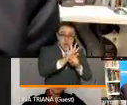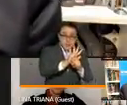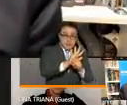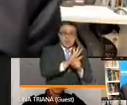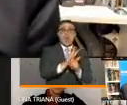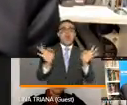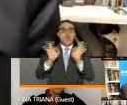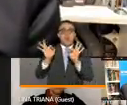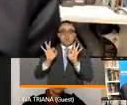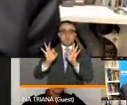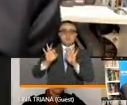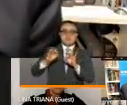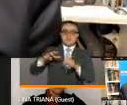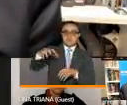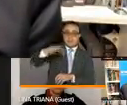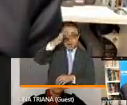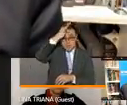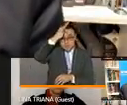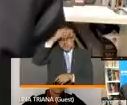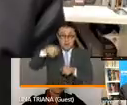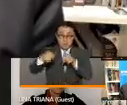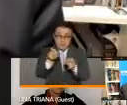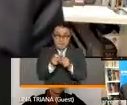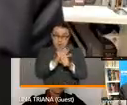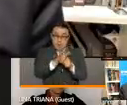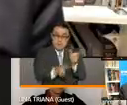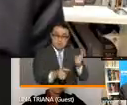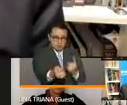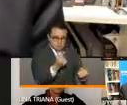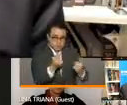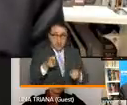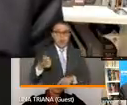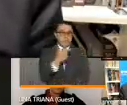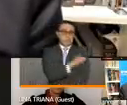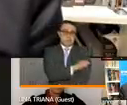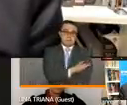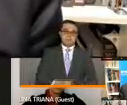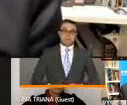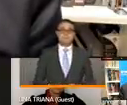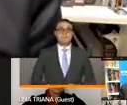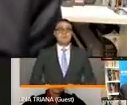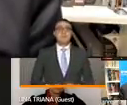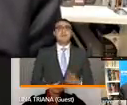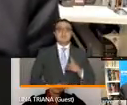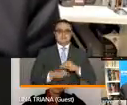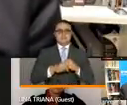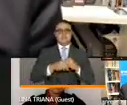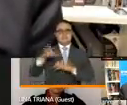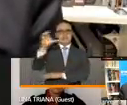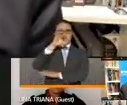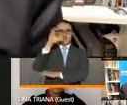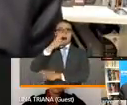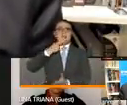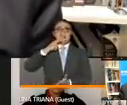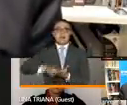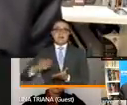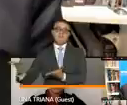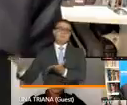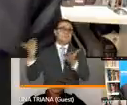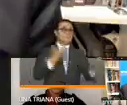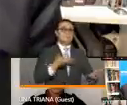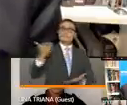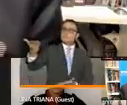estão atendendo a los casos de Covid-19. Também, Colômbia ha recebido a comunicação de que a